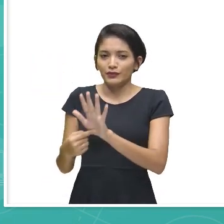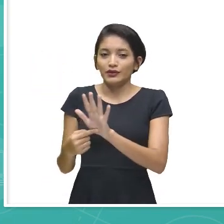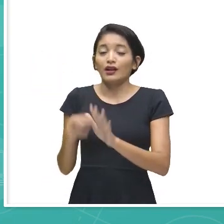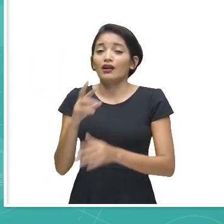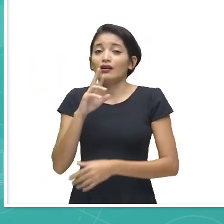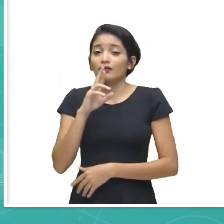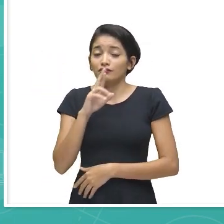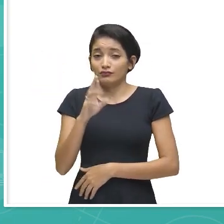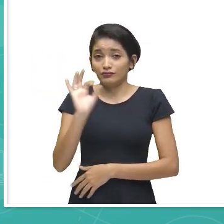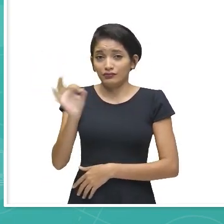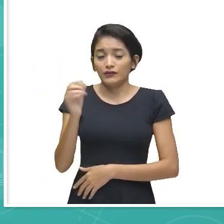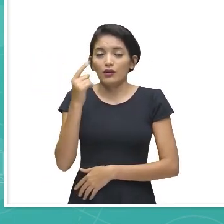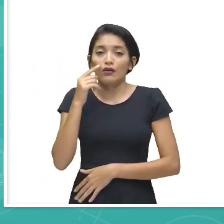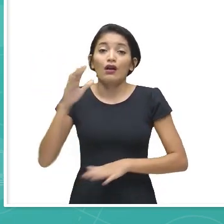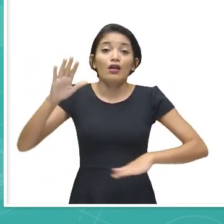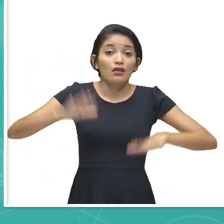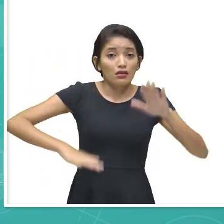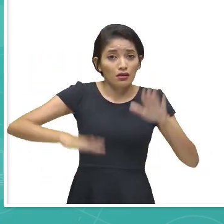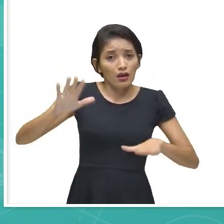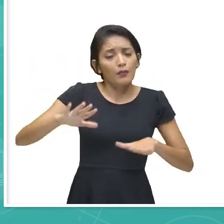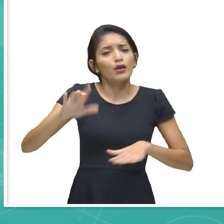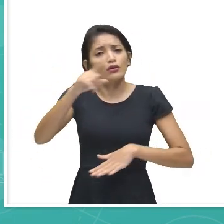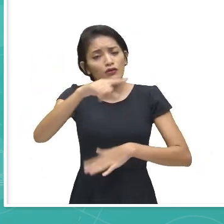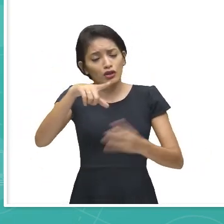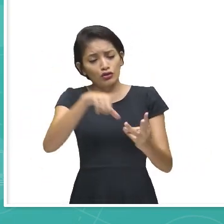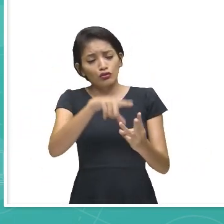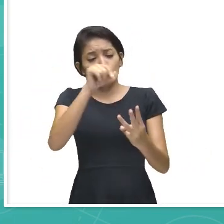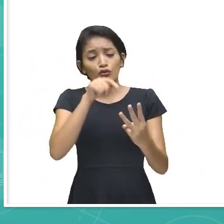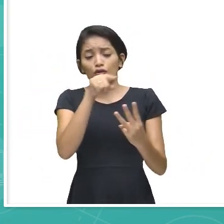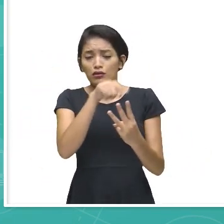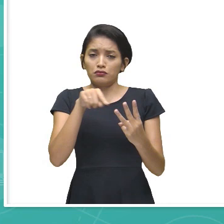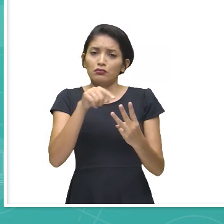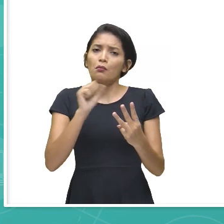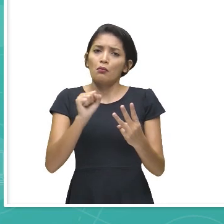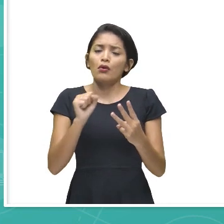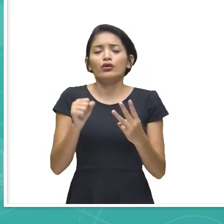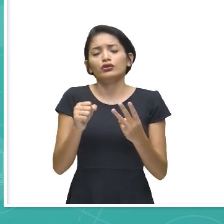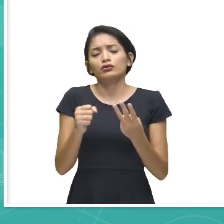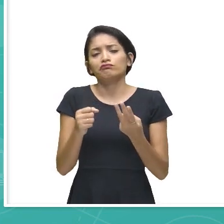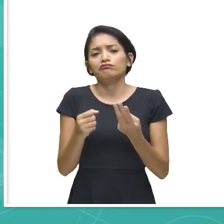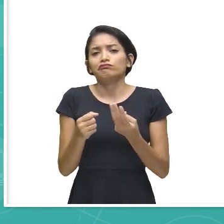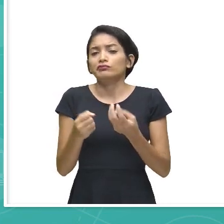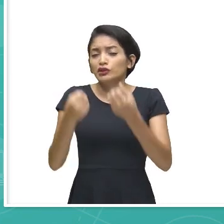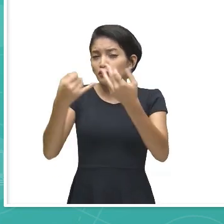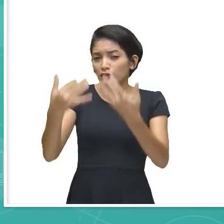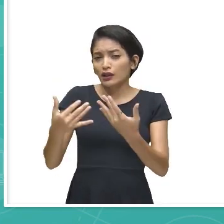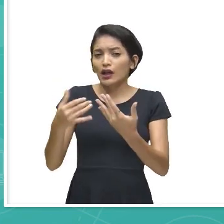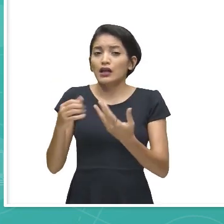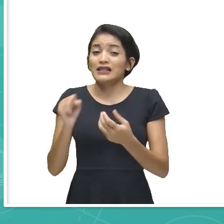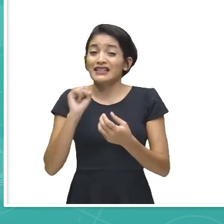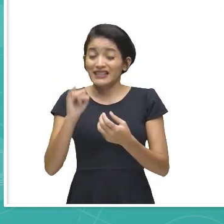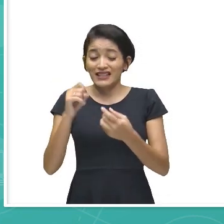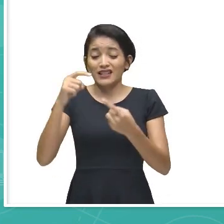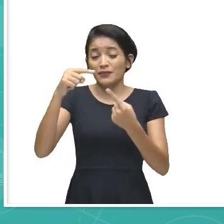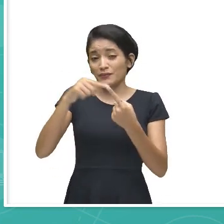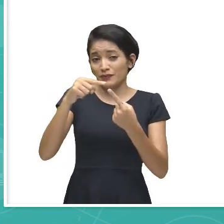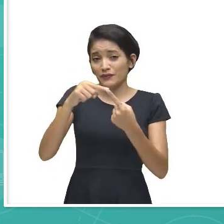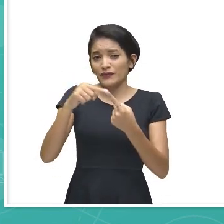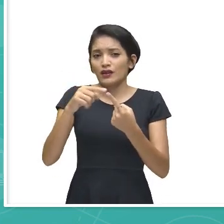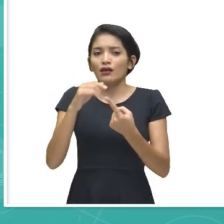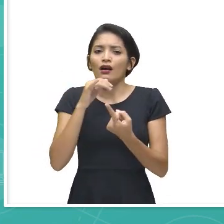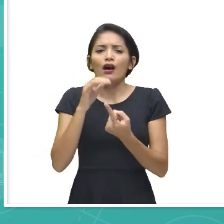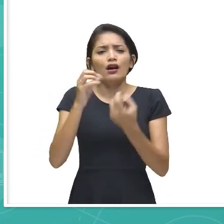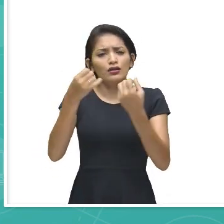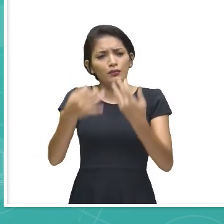vocês. Então, dependendo do que vocês escolhessem, vocês podiam escrever o seguinte: Se fosse o ectomorfo, vocês iam falar